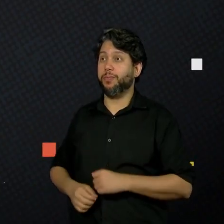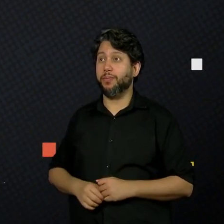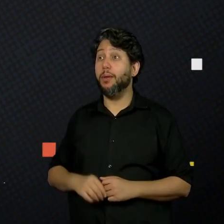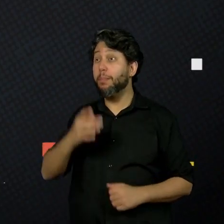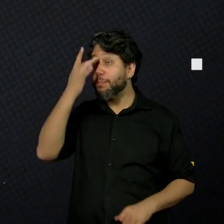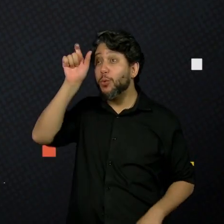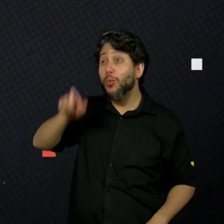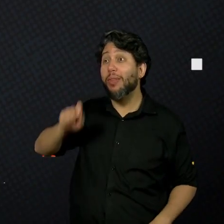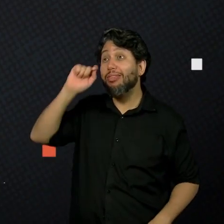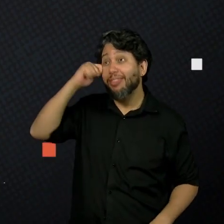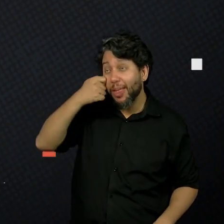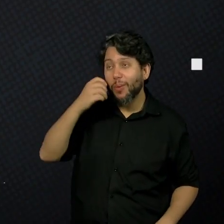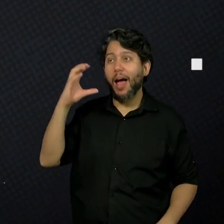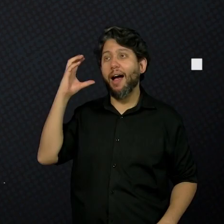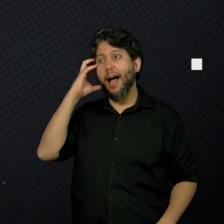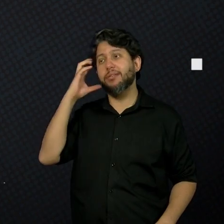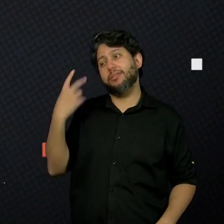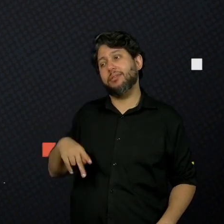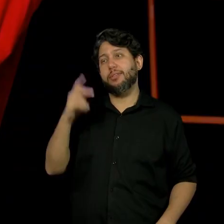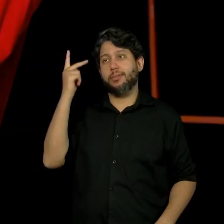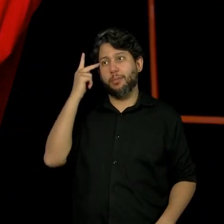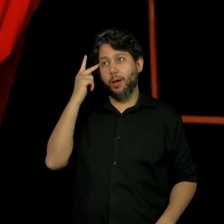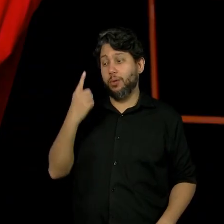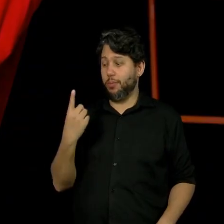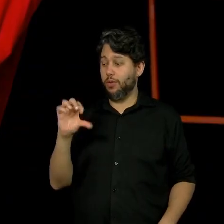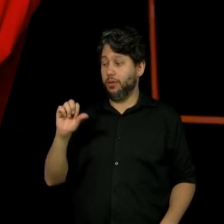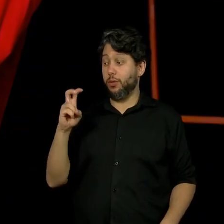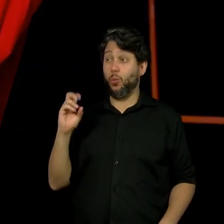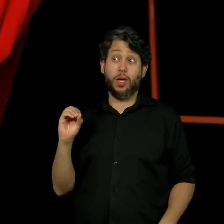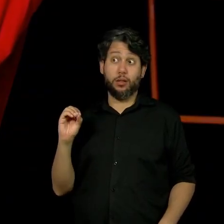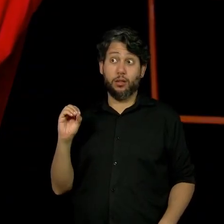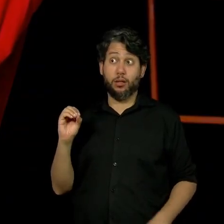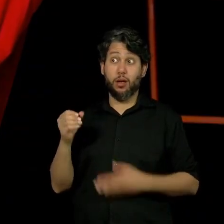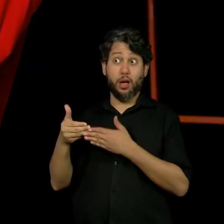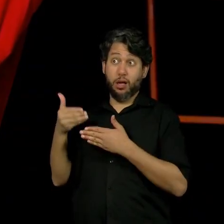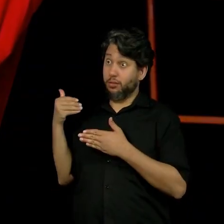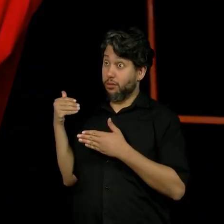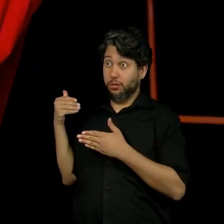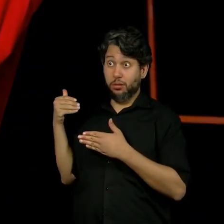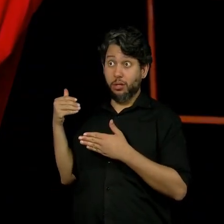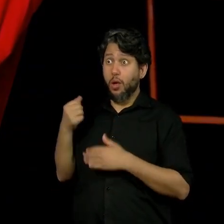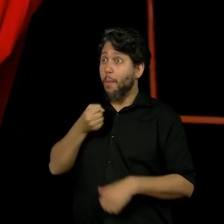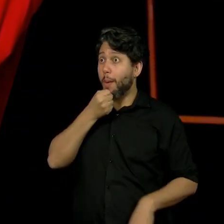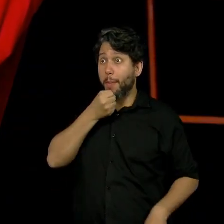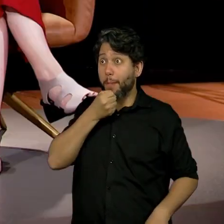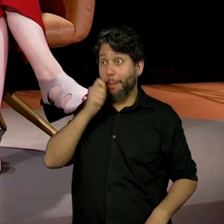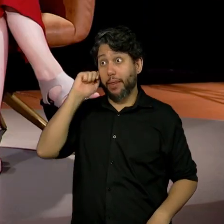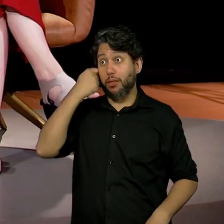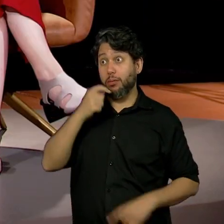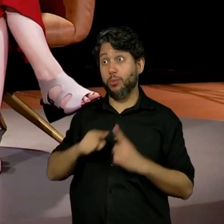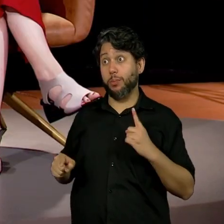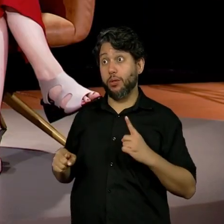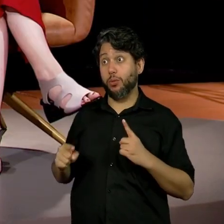Paulo. Até os anos 50, 1950, negros não eram contratados como locutores. Eu